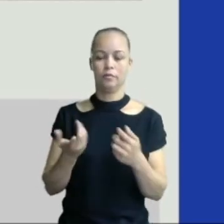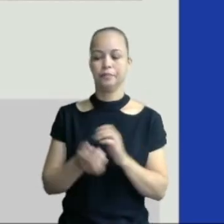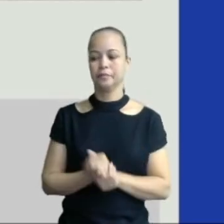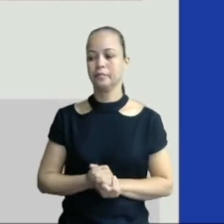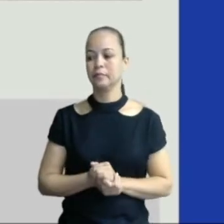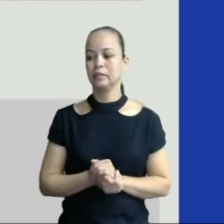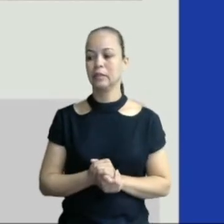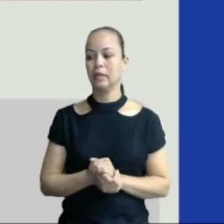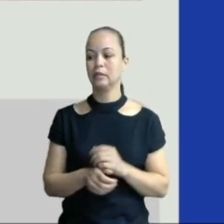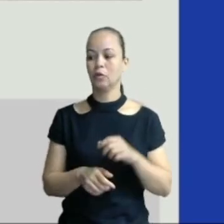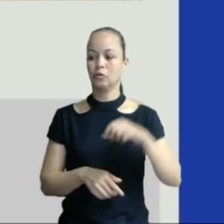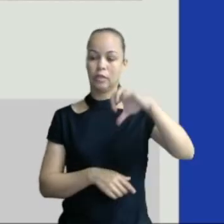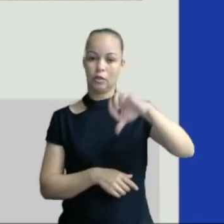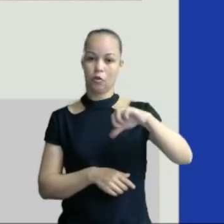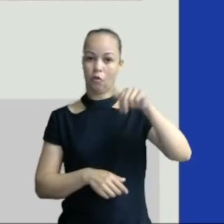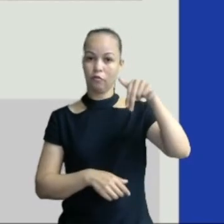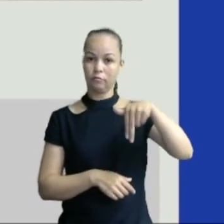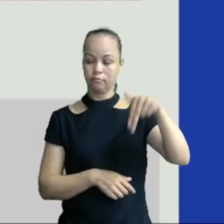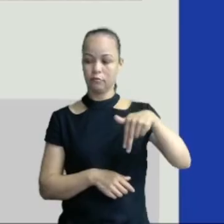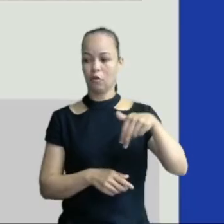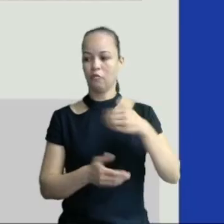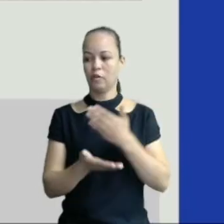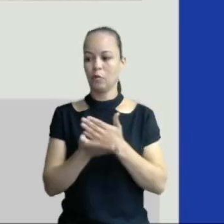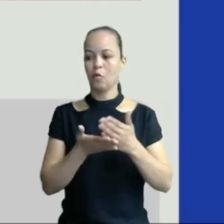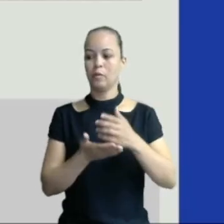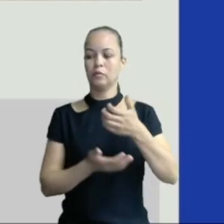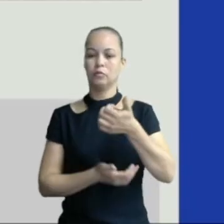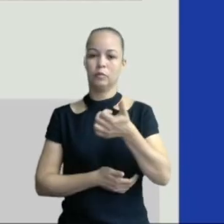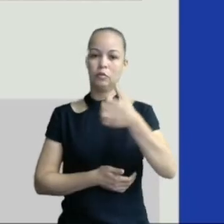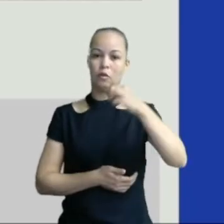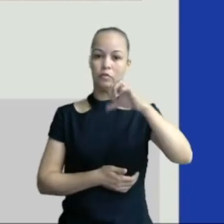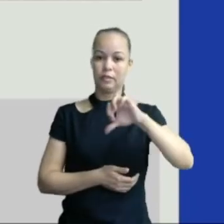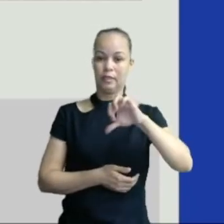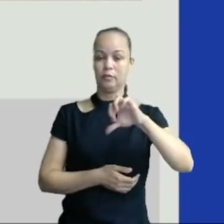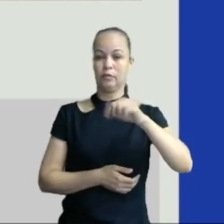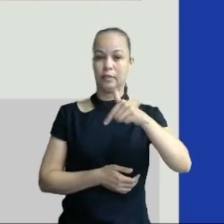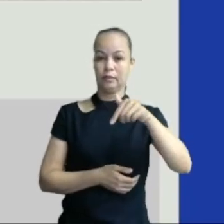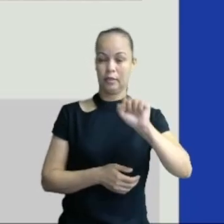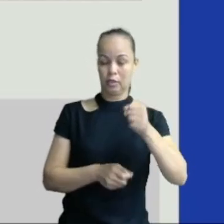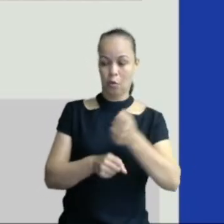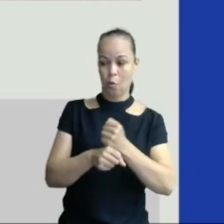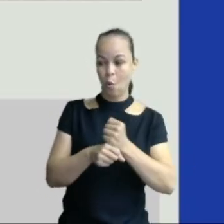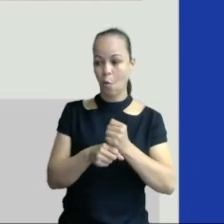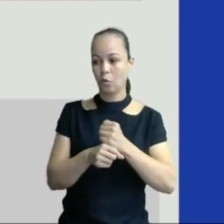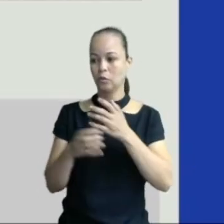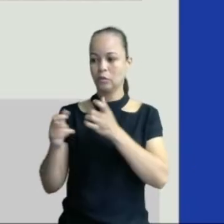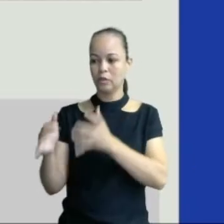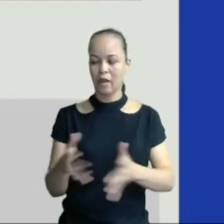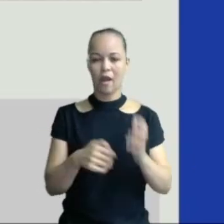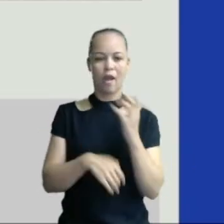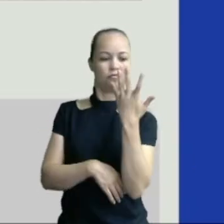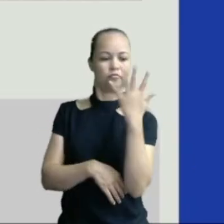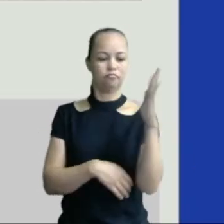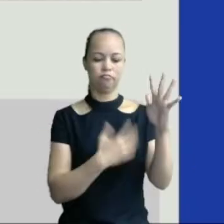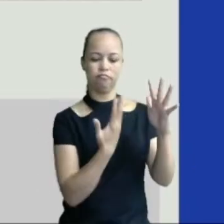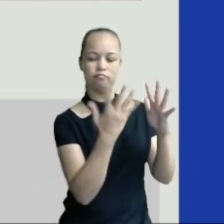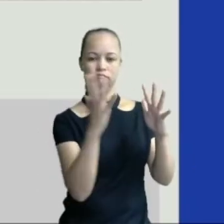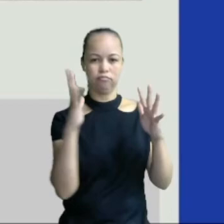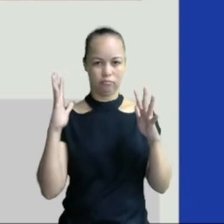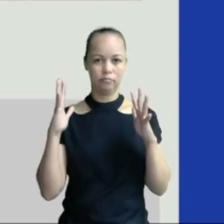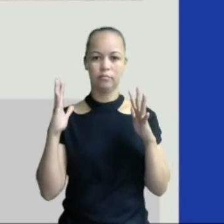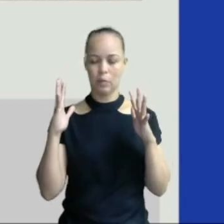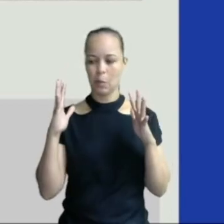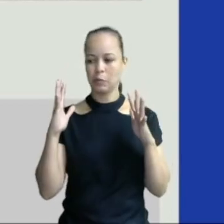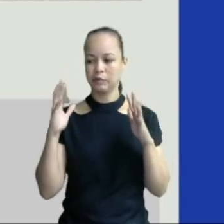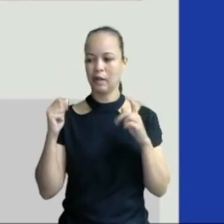que circunda o espigão principal. Na época da batalha, a vegetação era composta por imensos